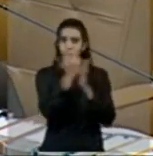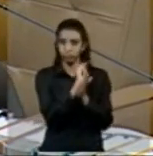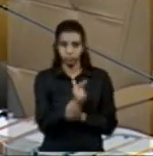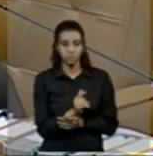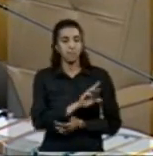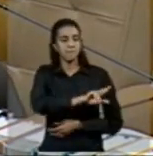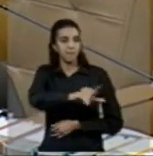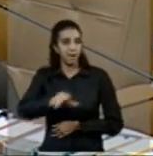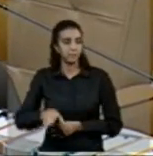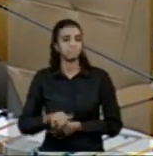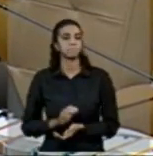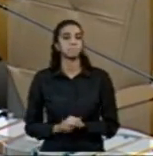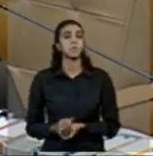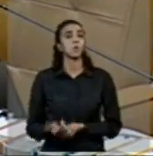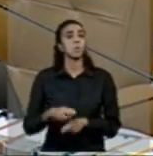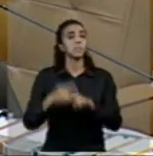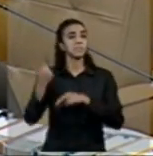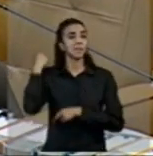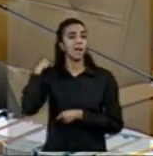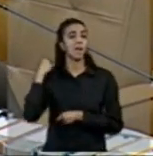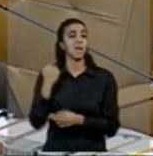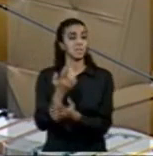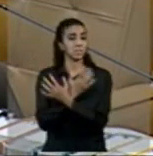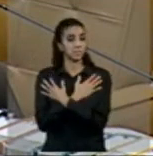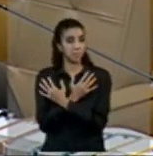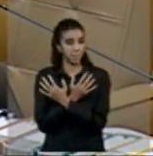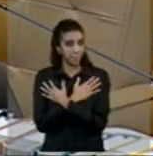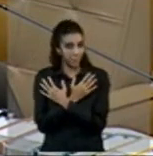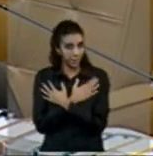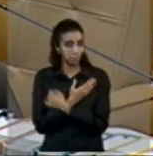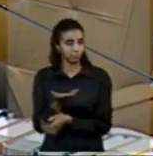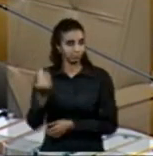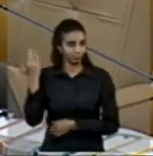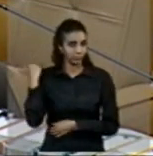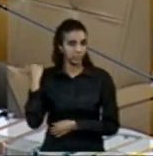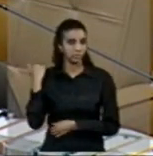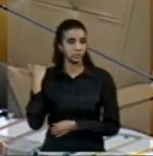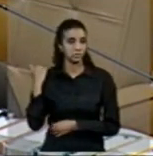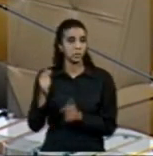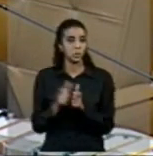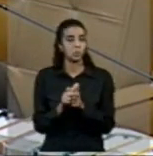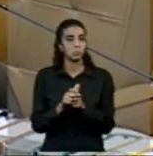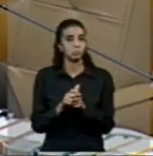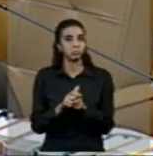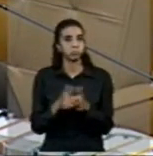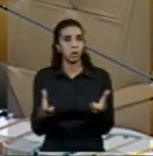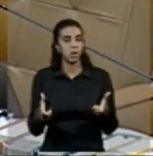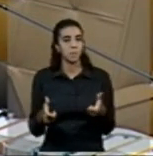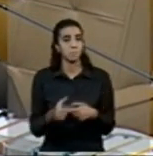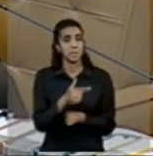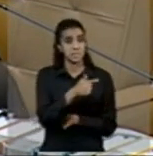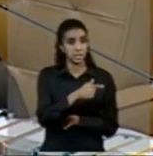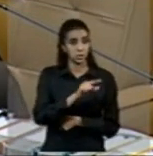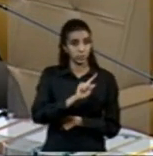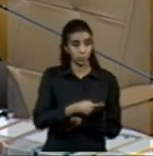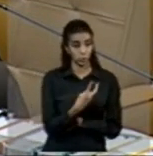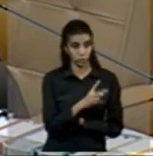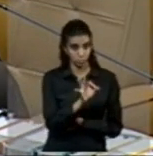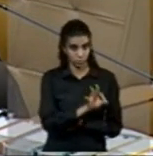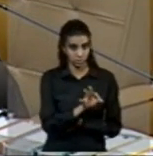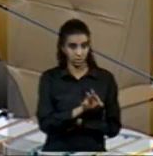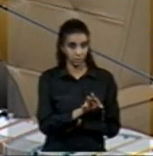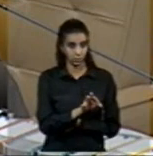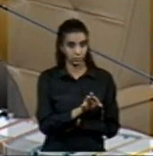fatores, ostentavam uma taxa de desemprego que apenas se elevou, crescendo da ordem de